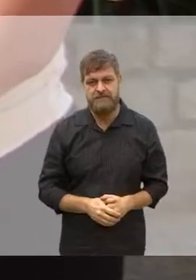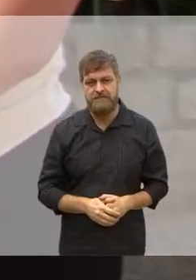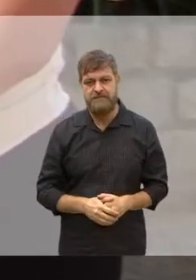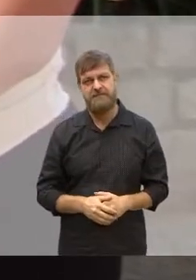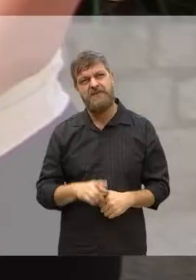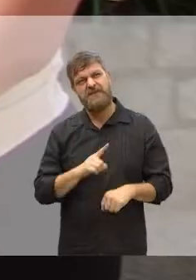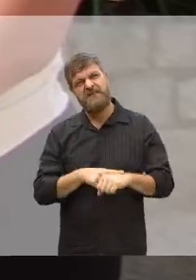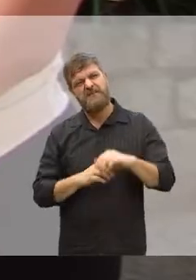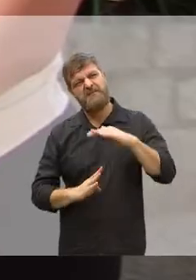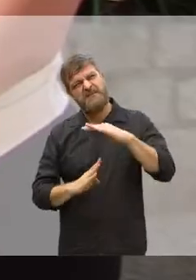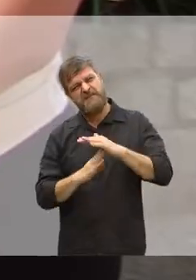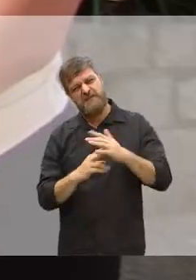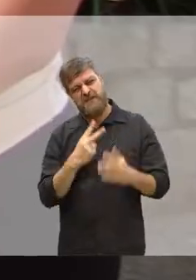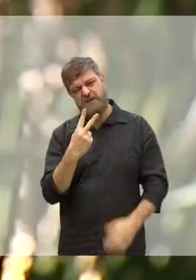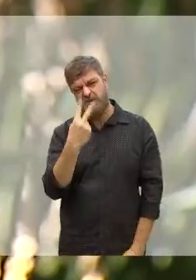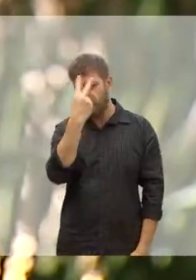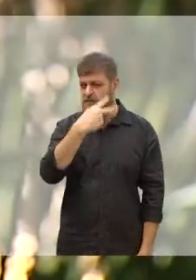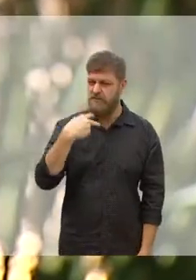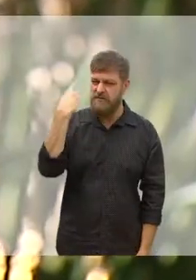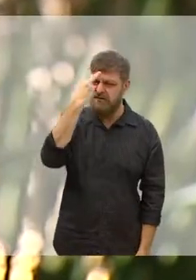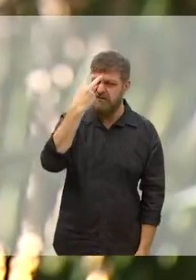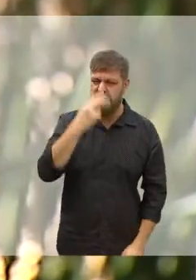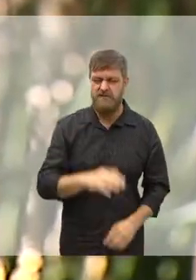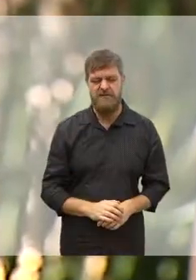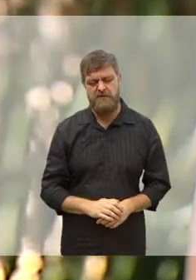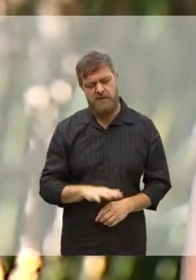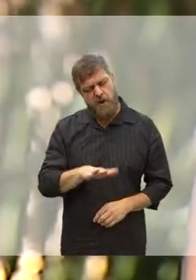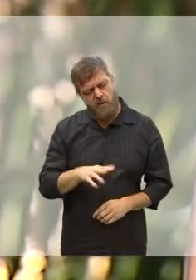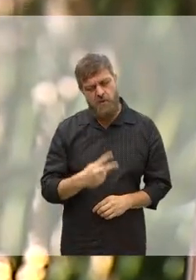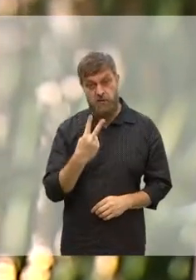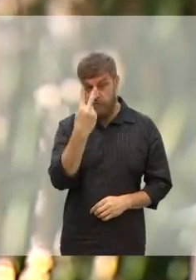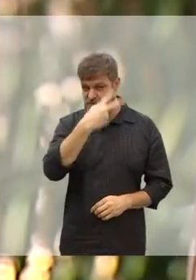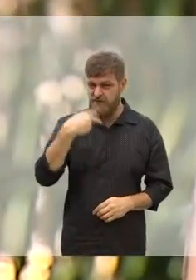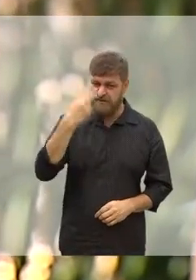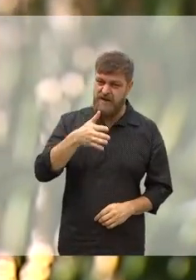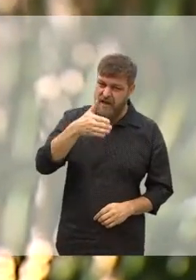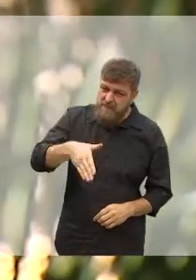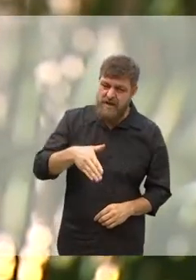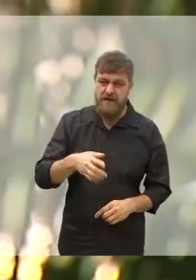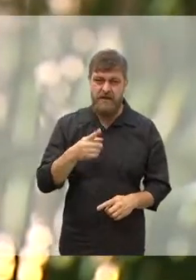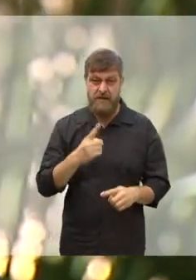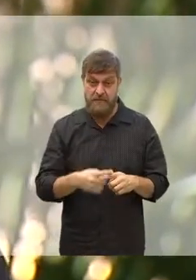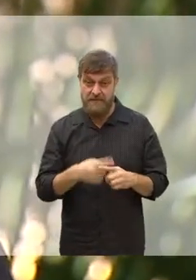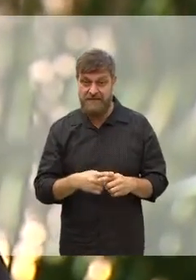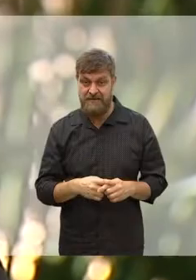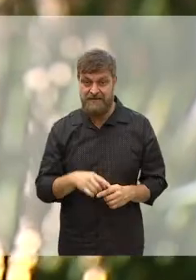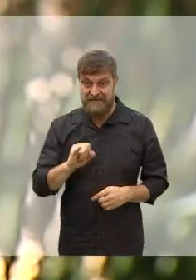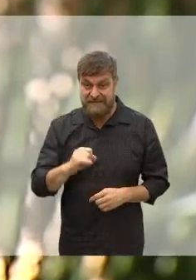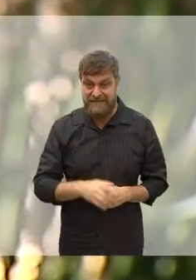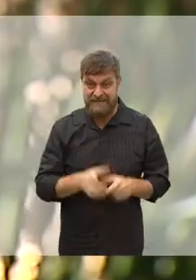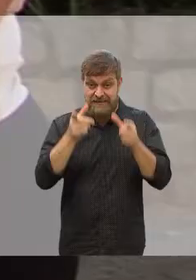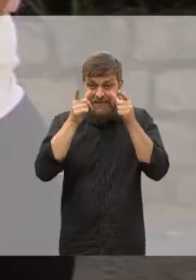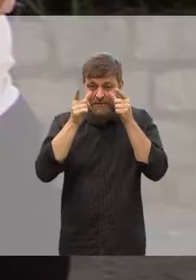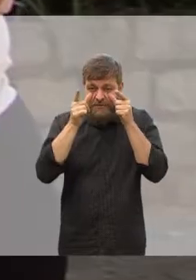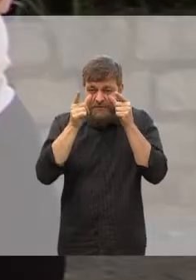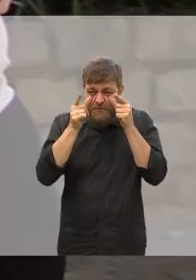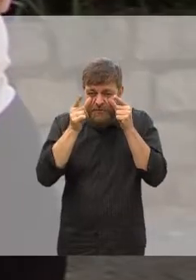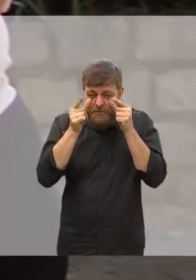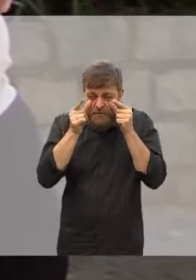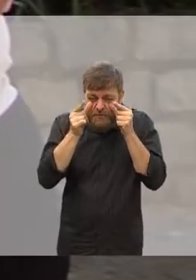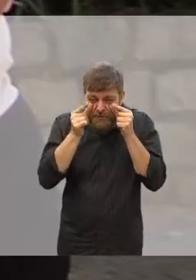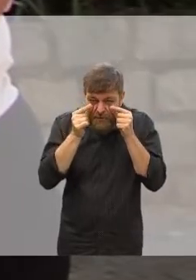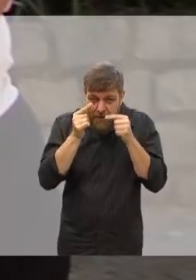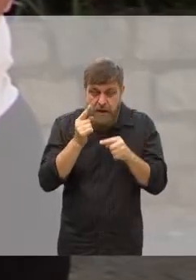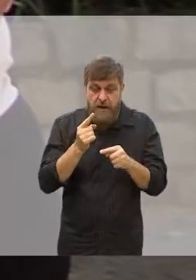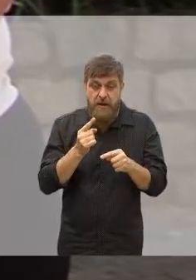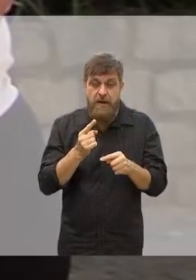Ficar pelo menos 2 horas ou 2 horas e meia, porque se aumentar o grau,